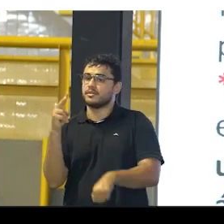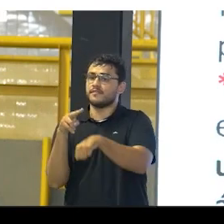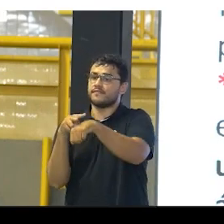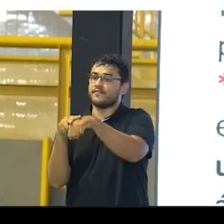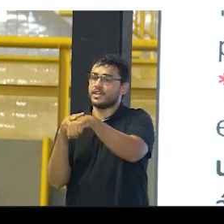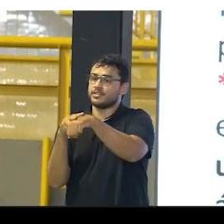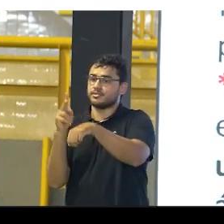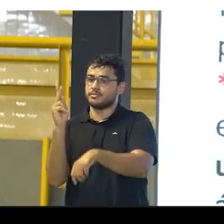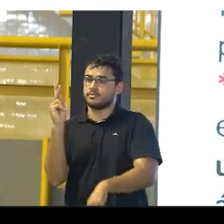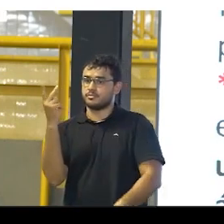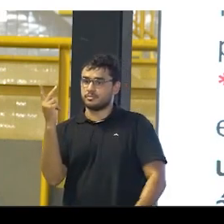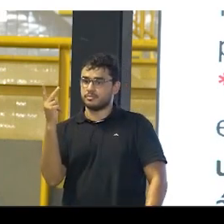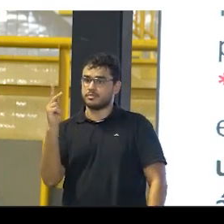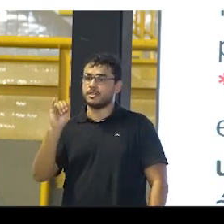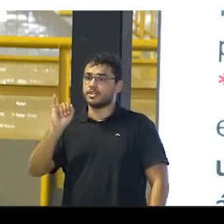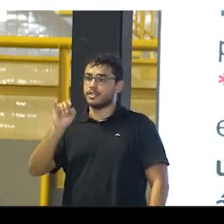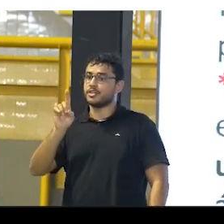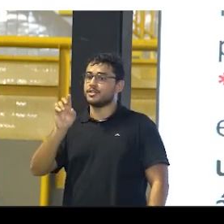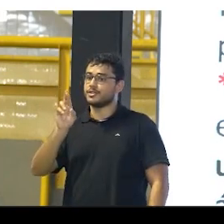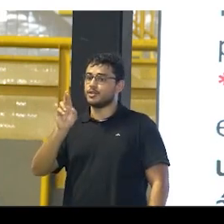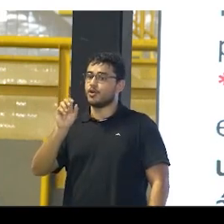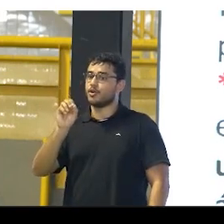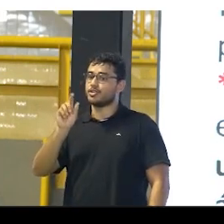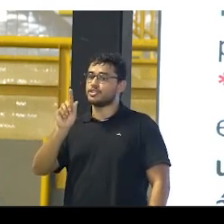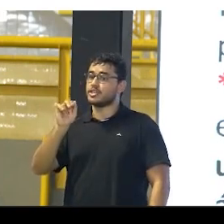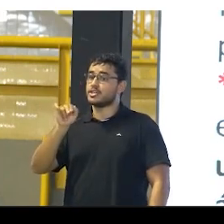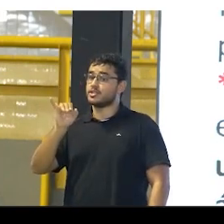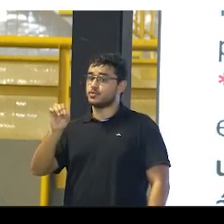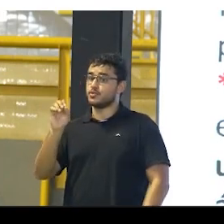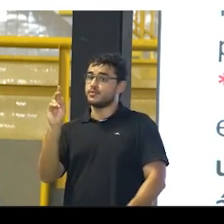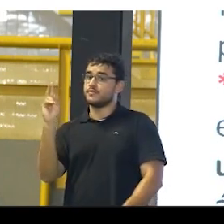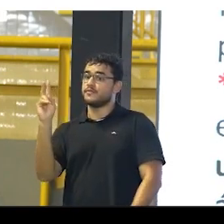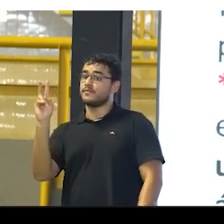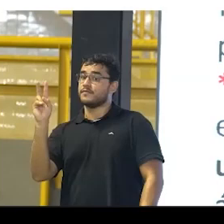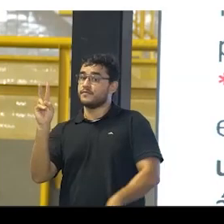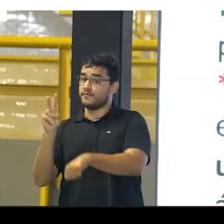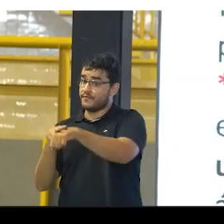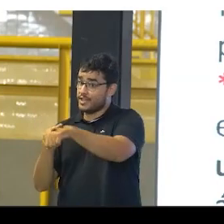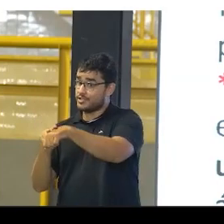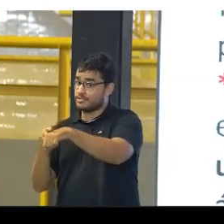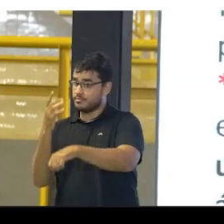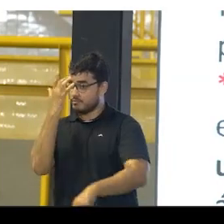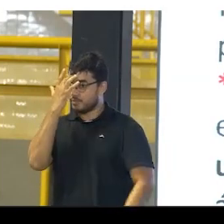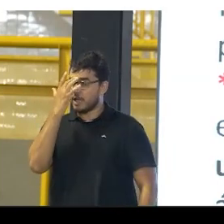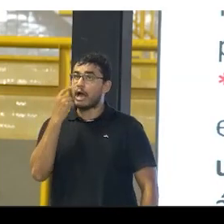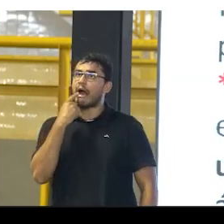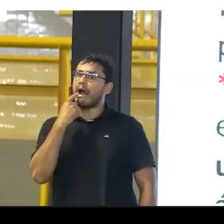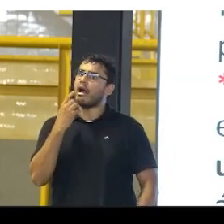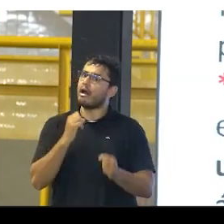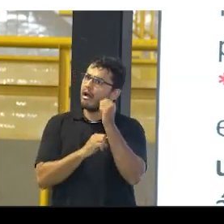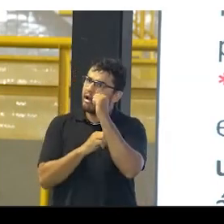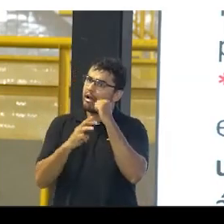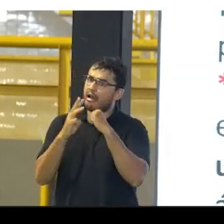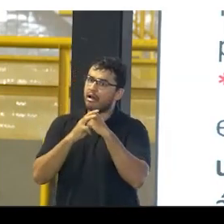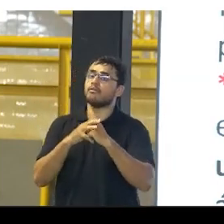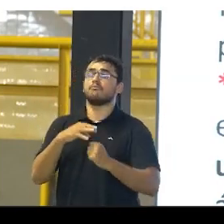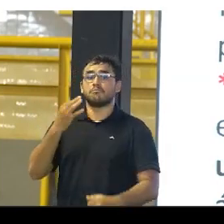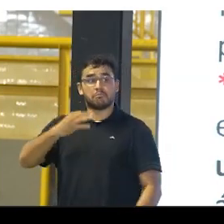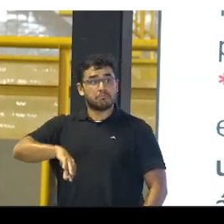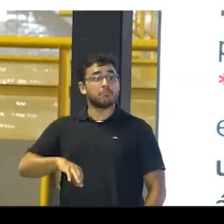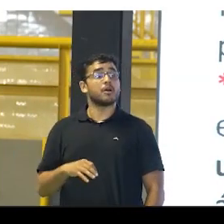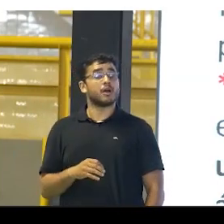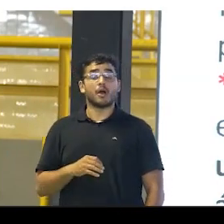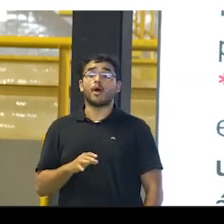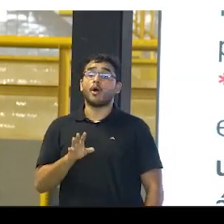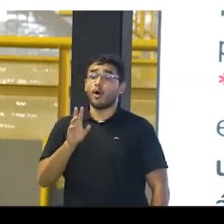que a gente tenha algum subsídio, porque como vem sendo muito comentado essa fonte de energia, tá, a